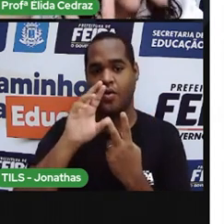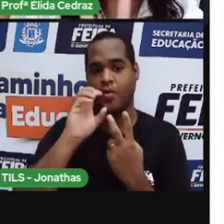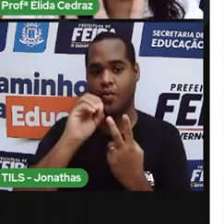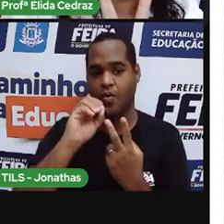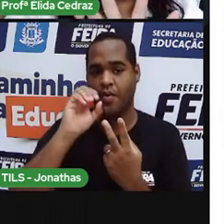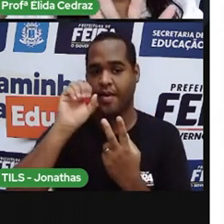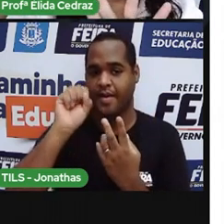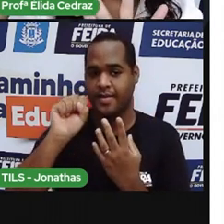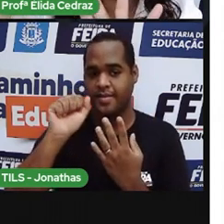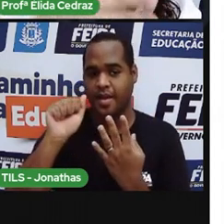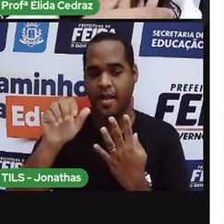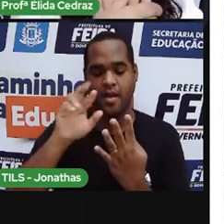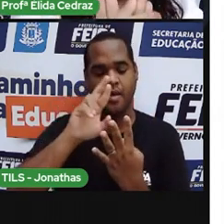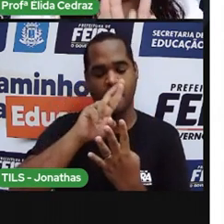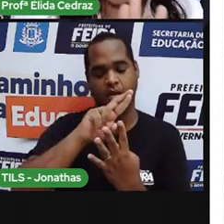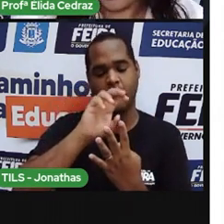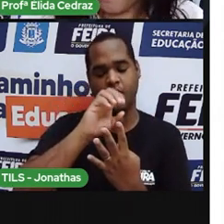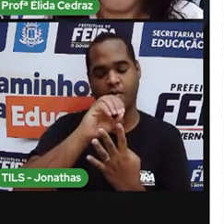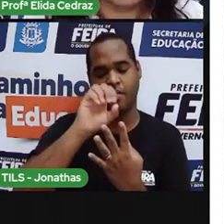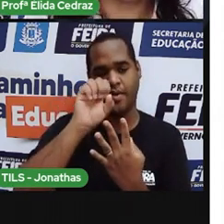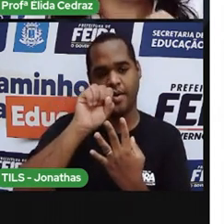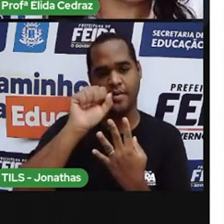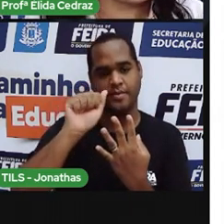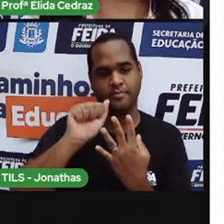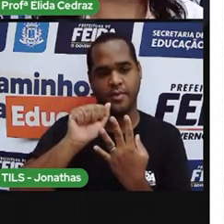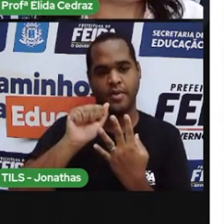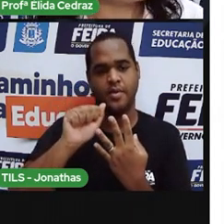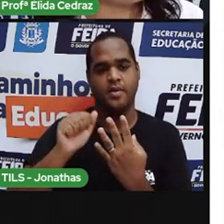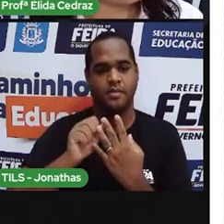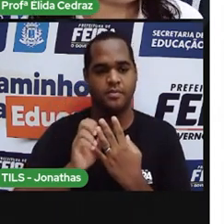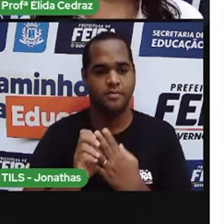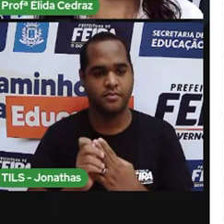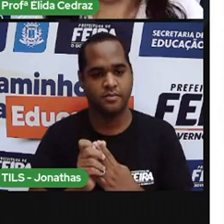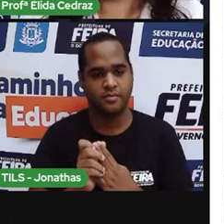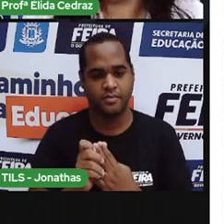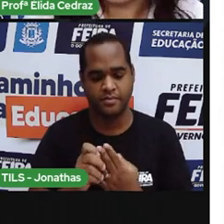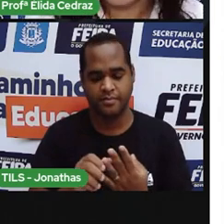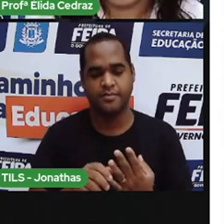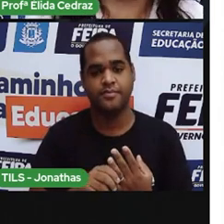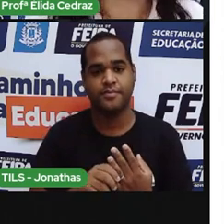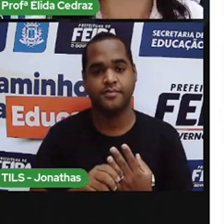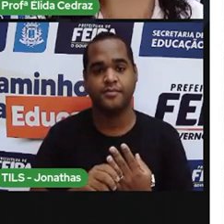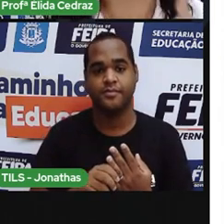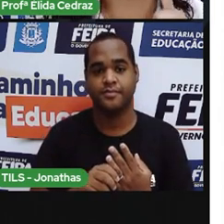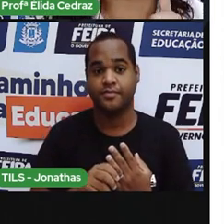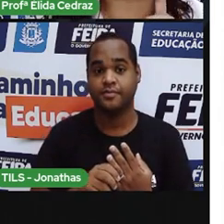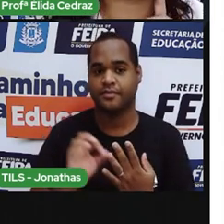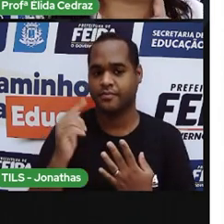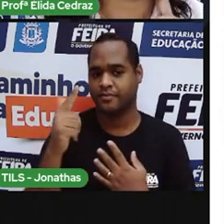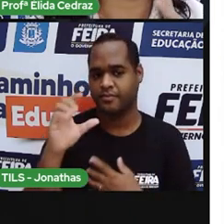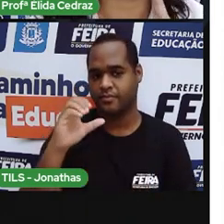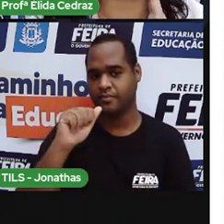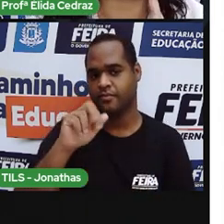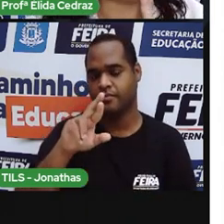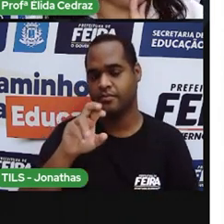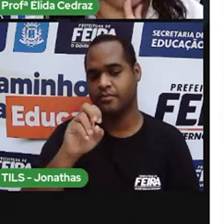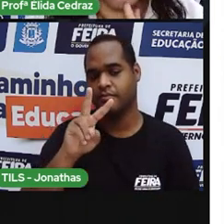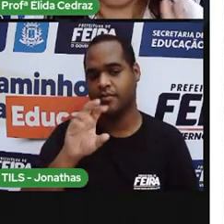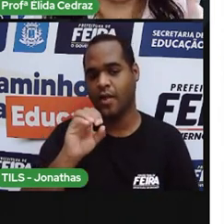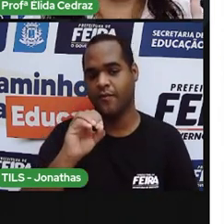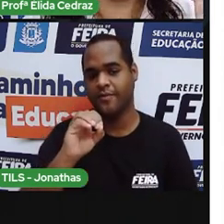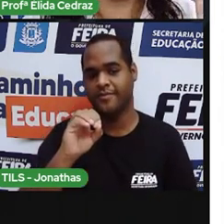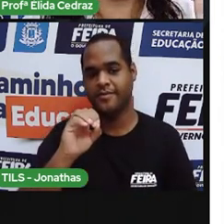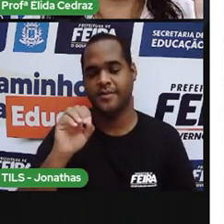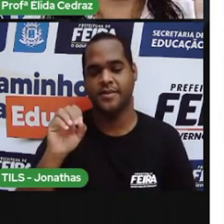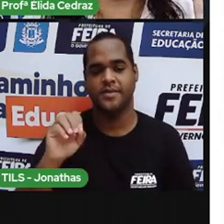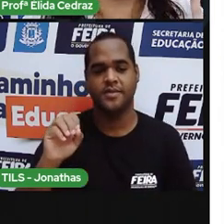A. Rosa. A próxima palavra é cravo. Cravo.